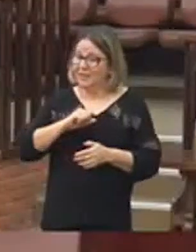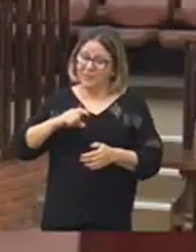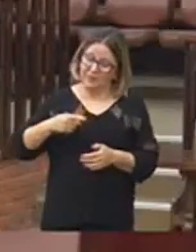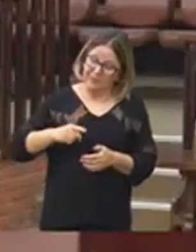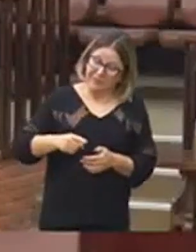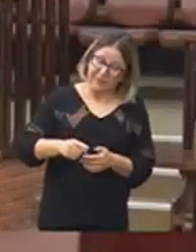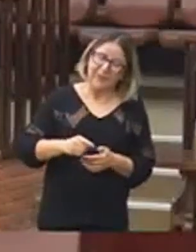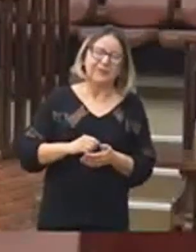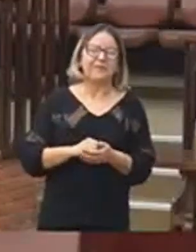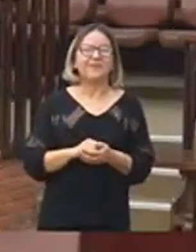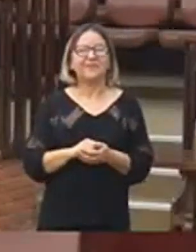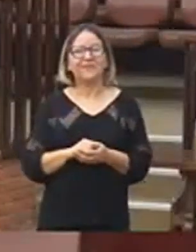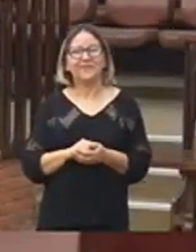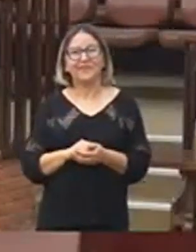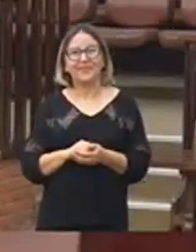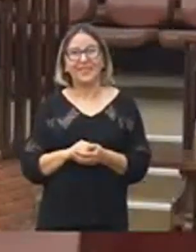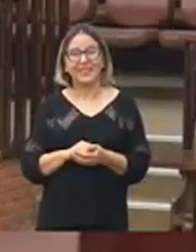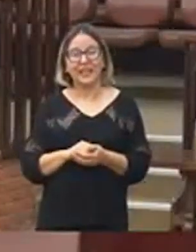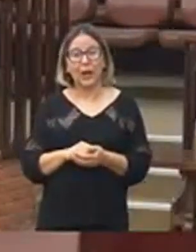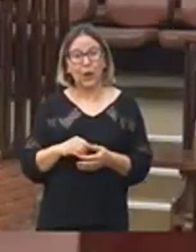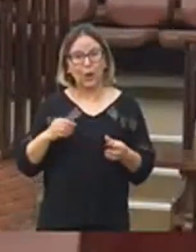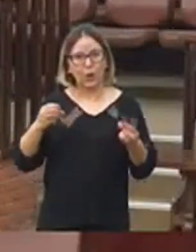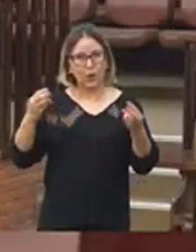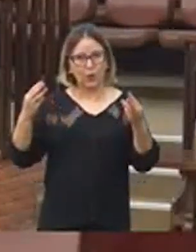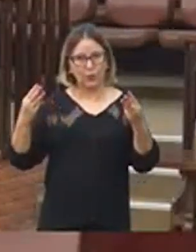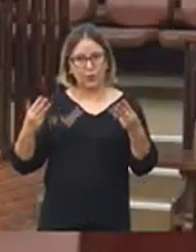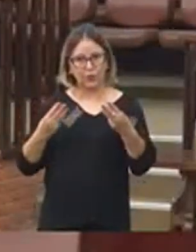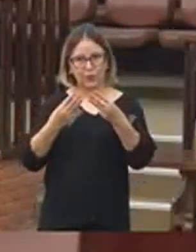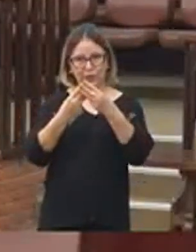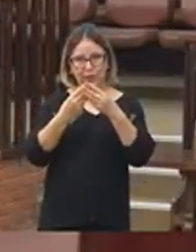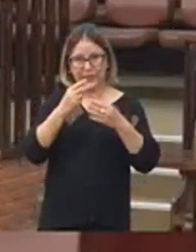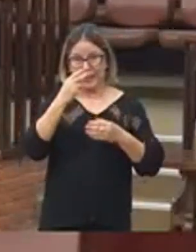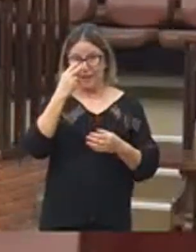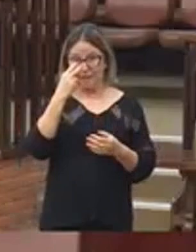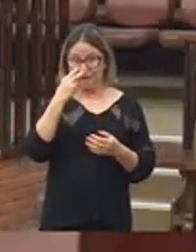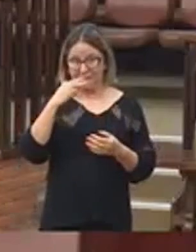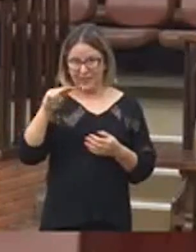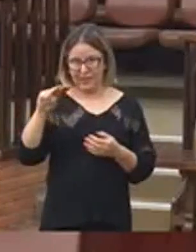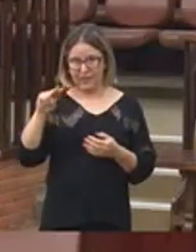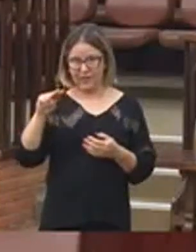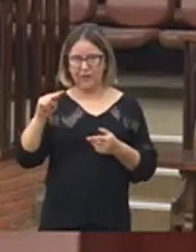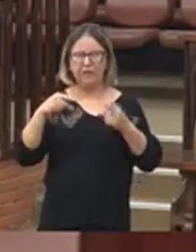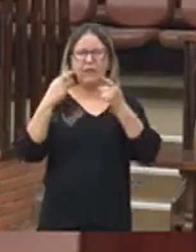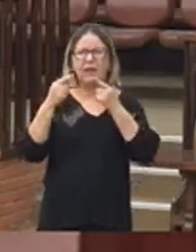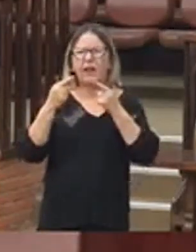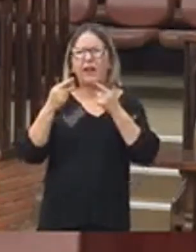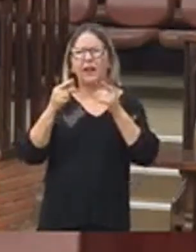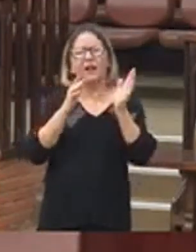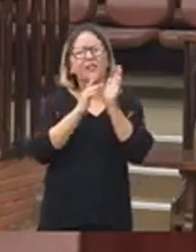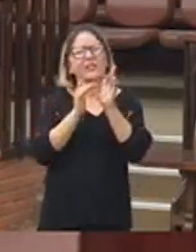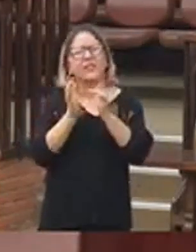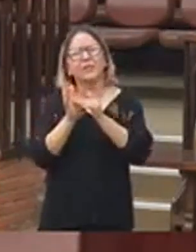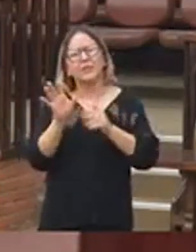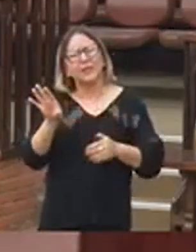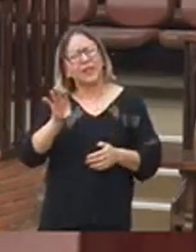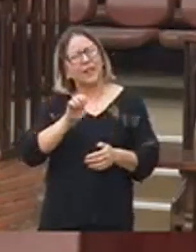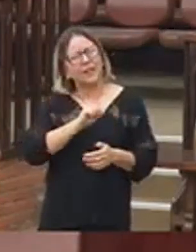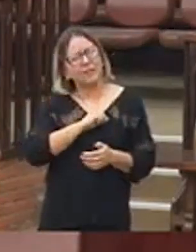chorou, os judeus que viram isto, disseram, quanto ele o amava.